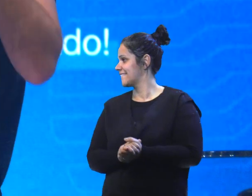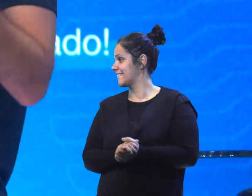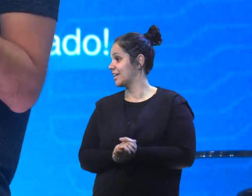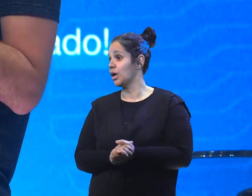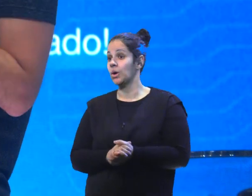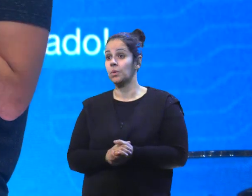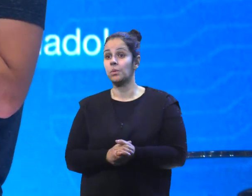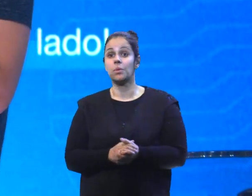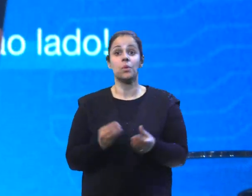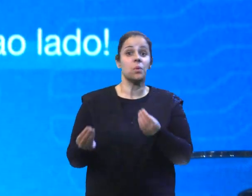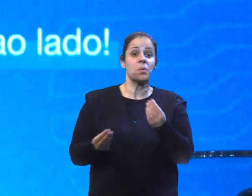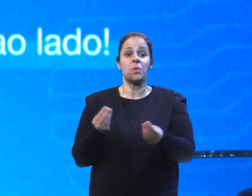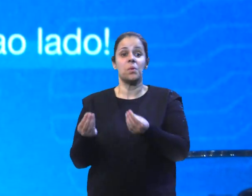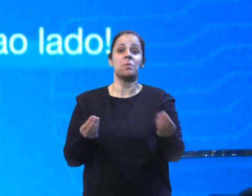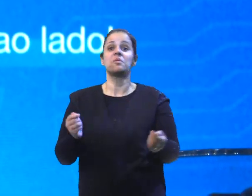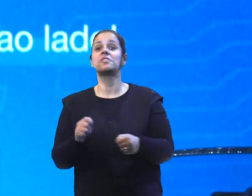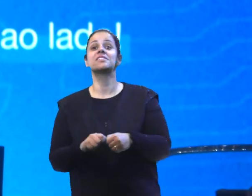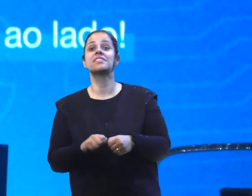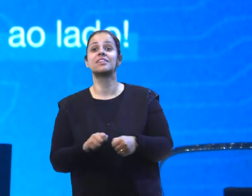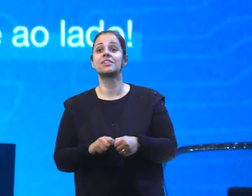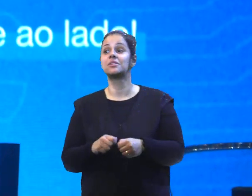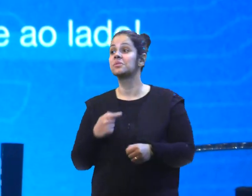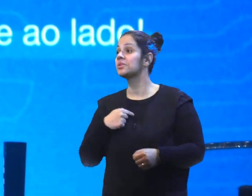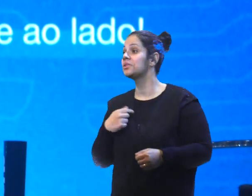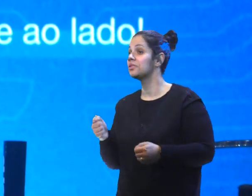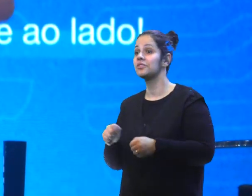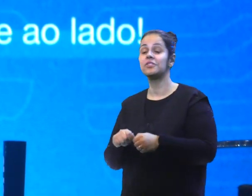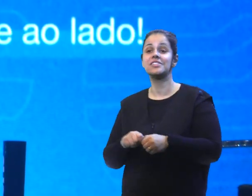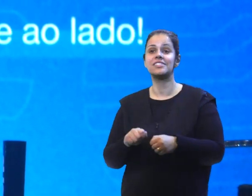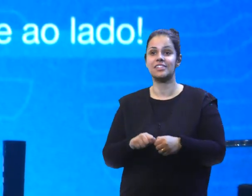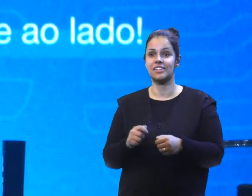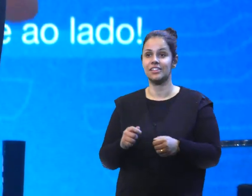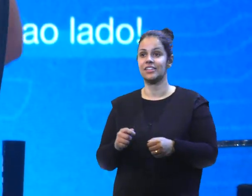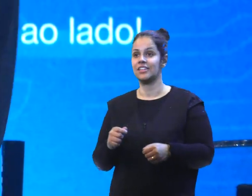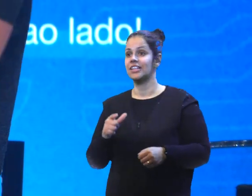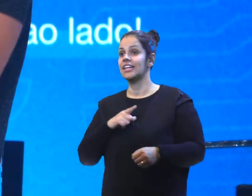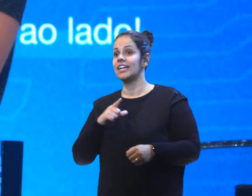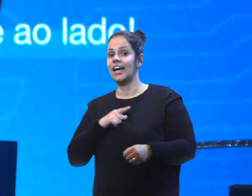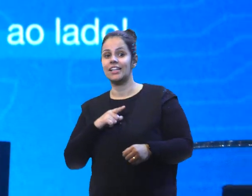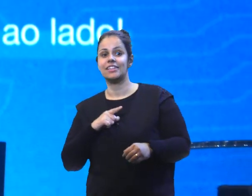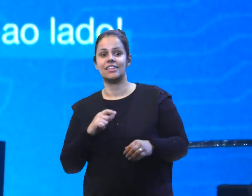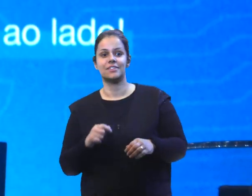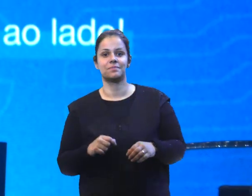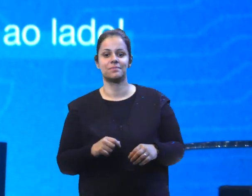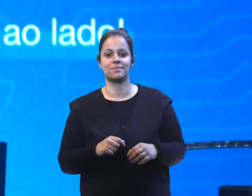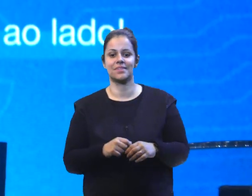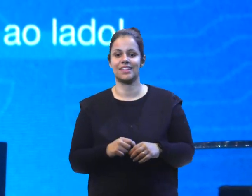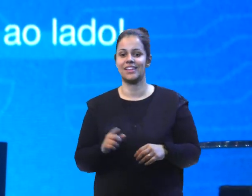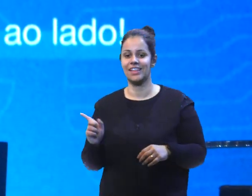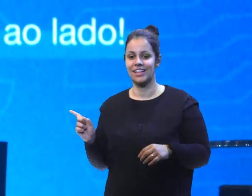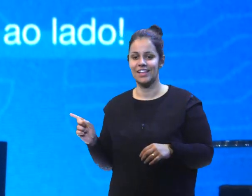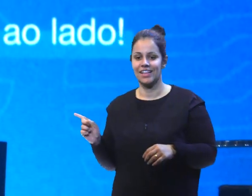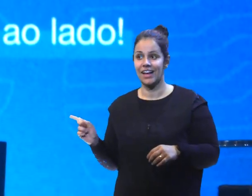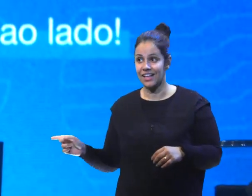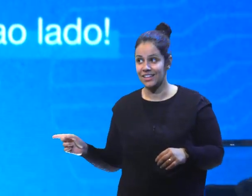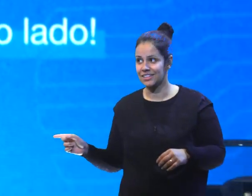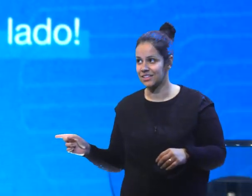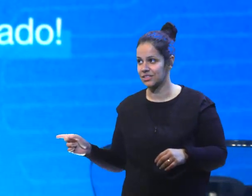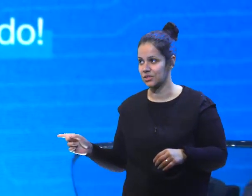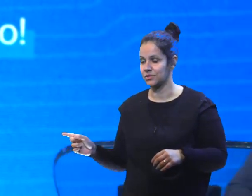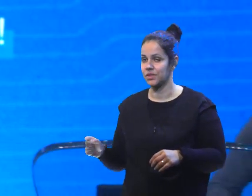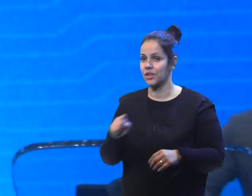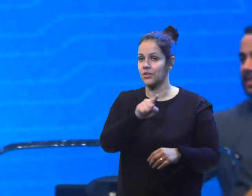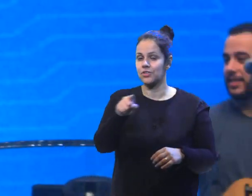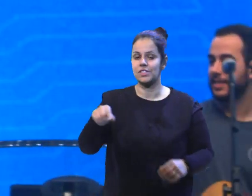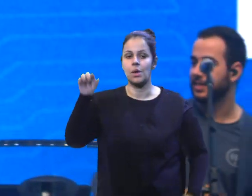O que a gente faz? O que eu faço, Luiz? Ah, tem um QR Code aqui? Amém. Você